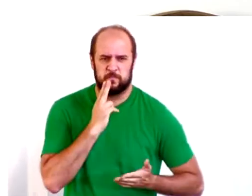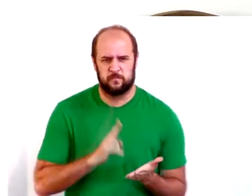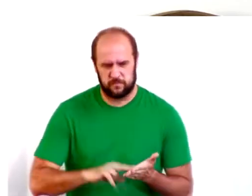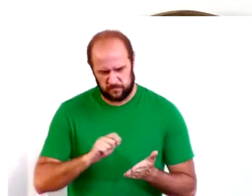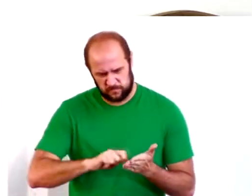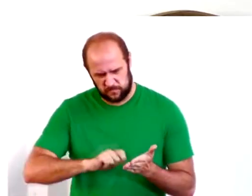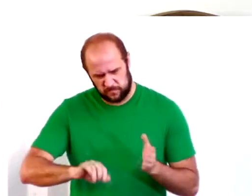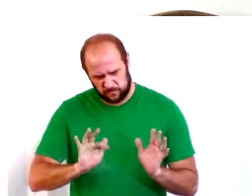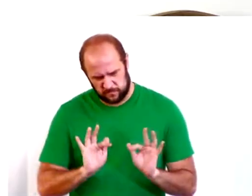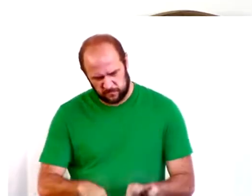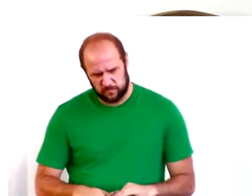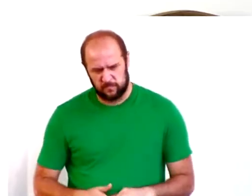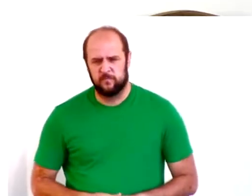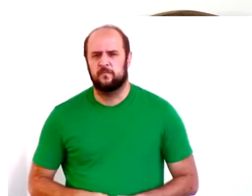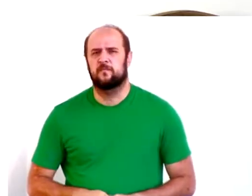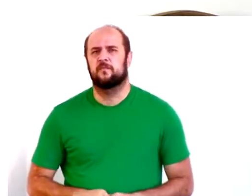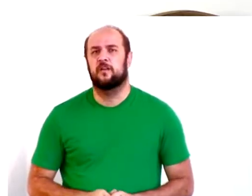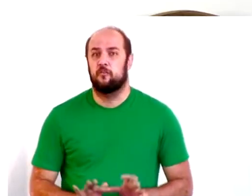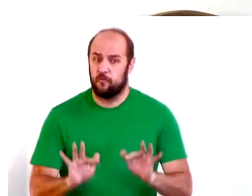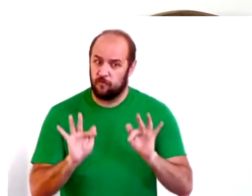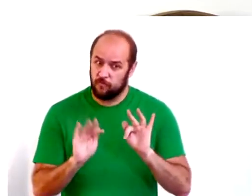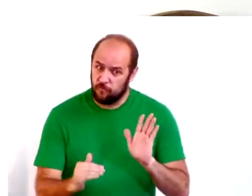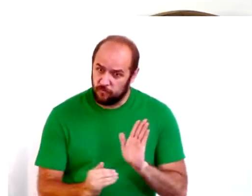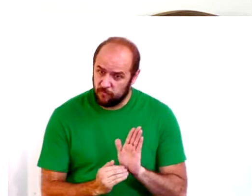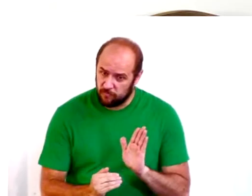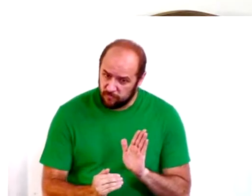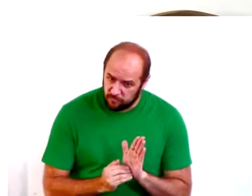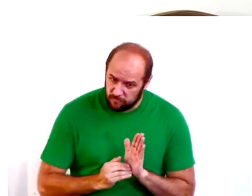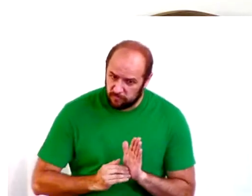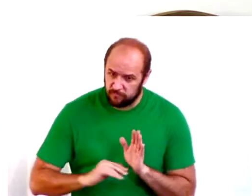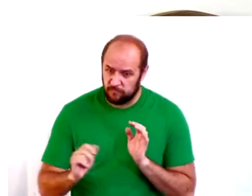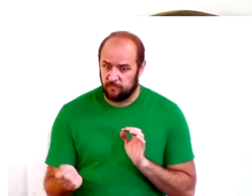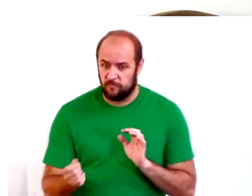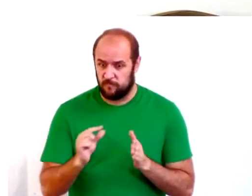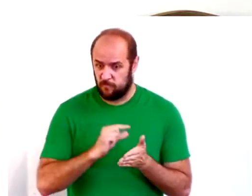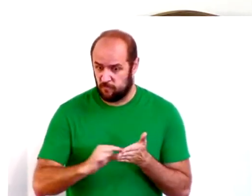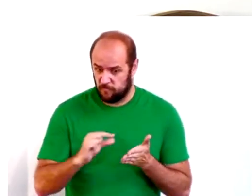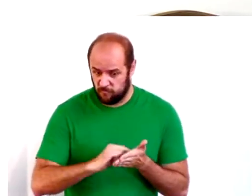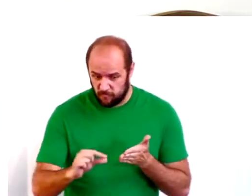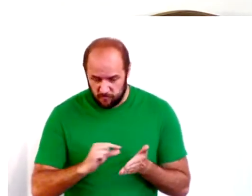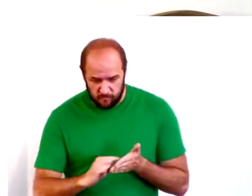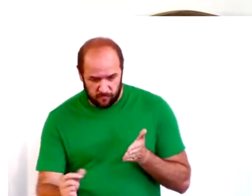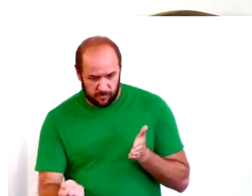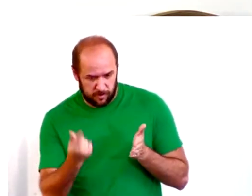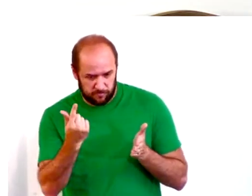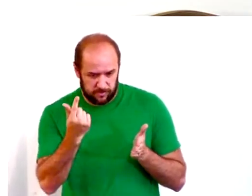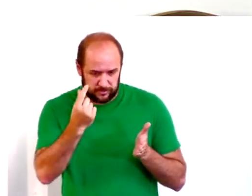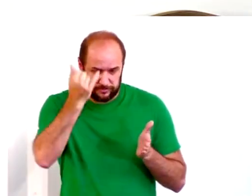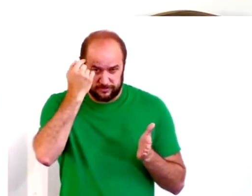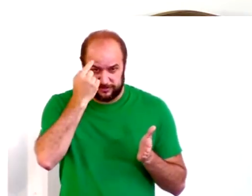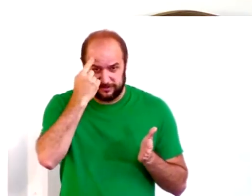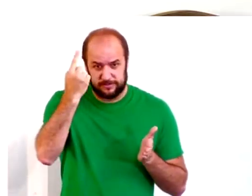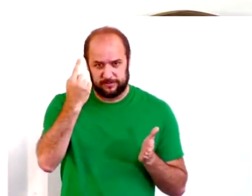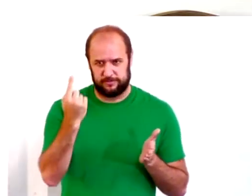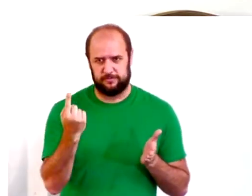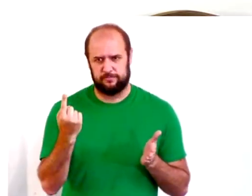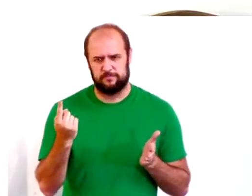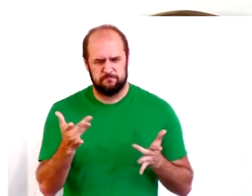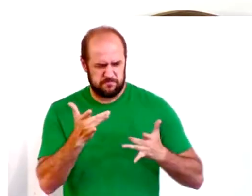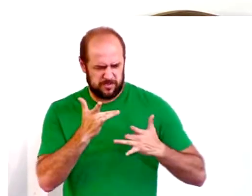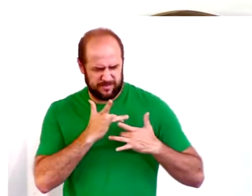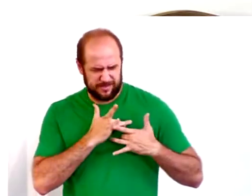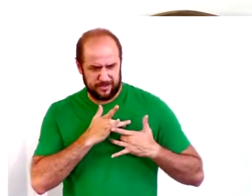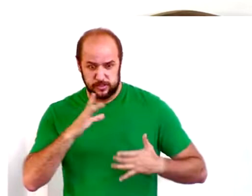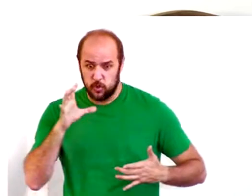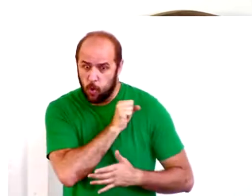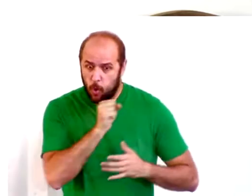carta, e nesse arremate final é que surge então essa frase, ou essa ideia, a piedade é algo